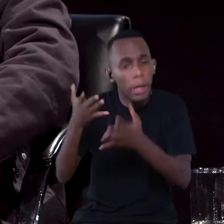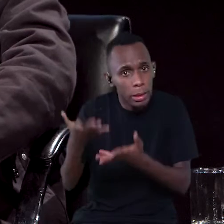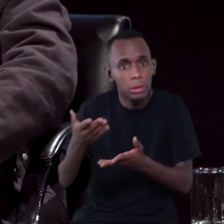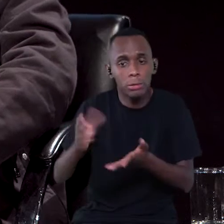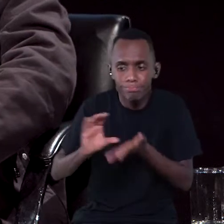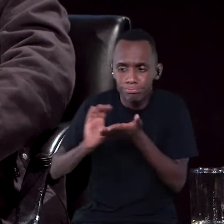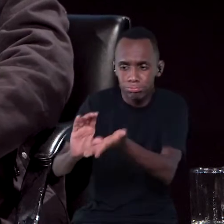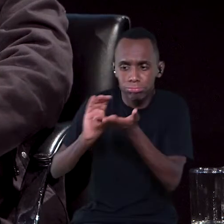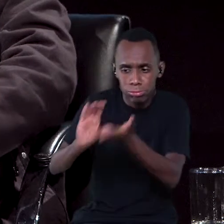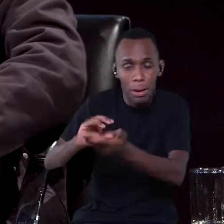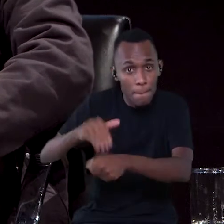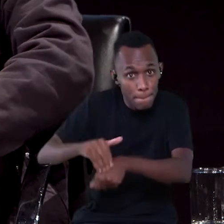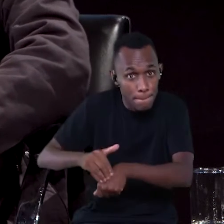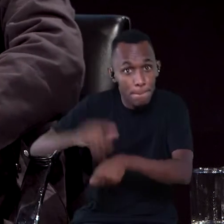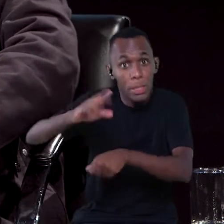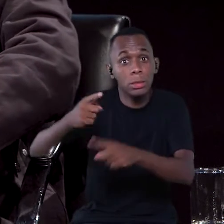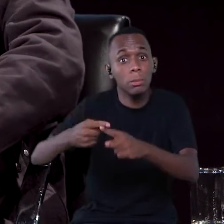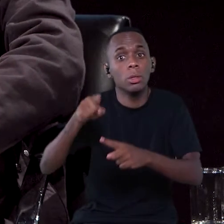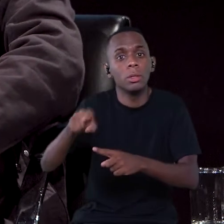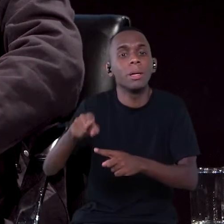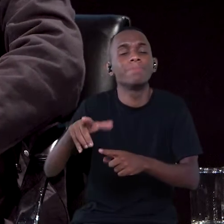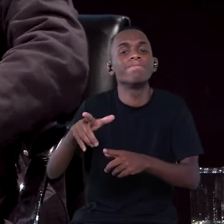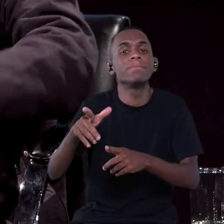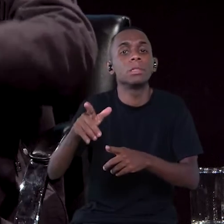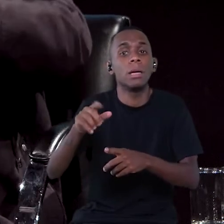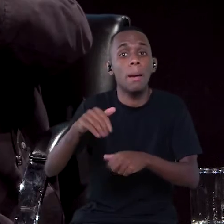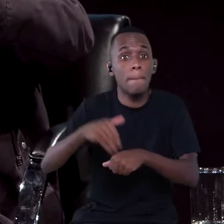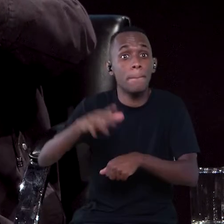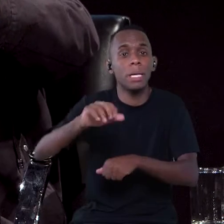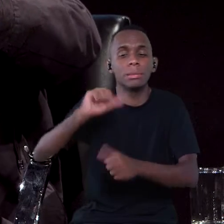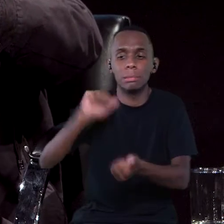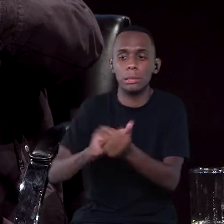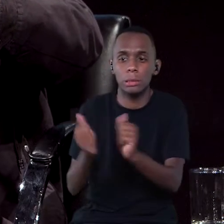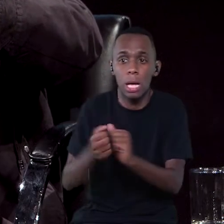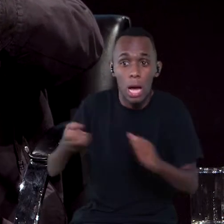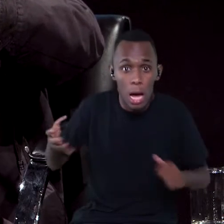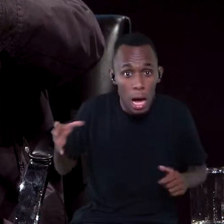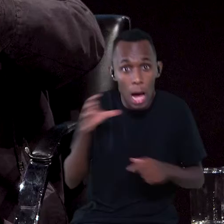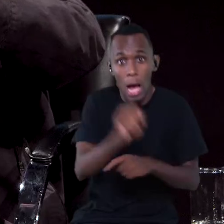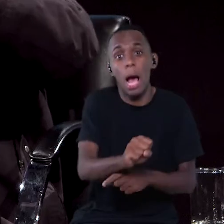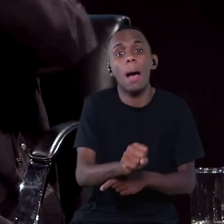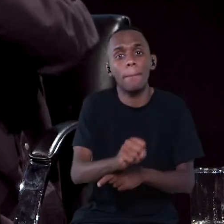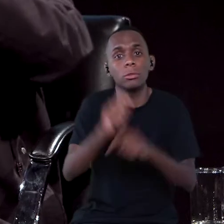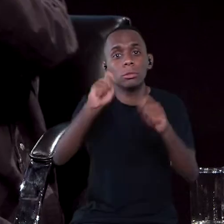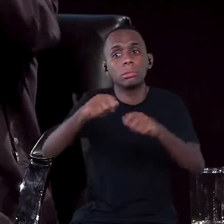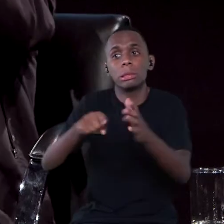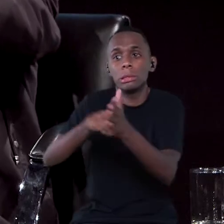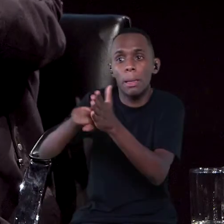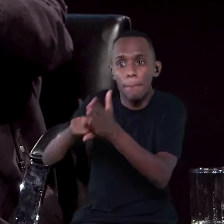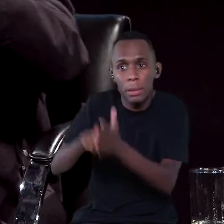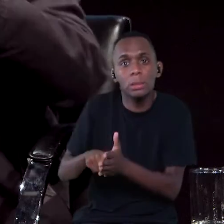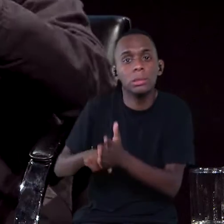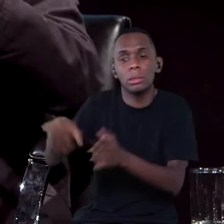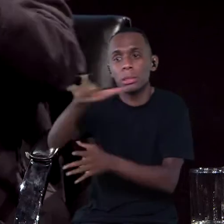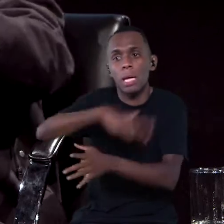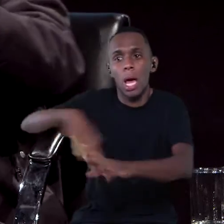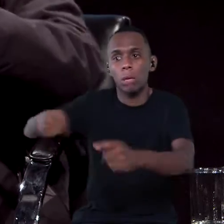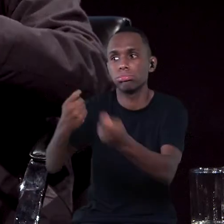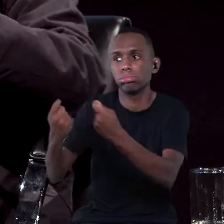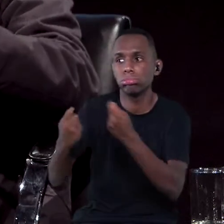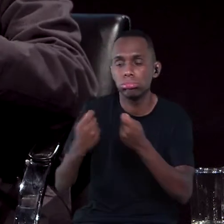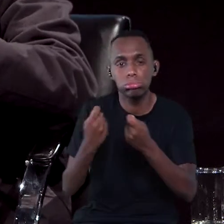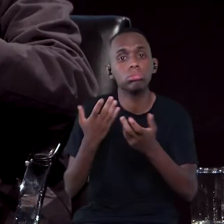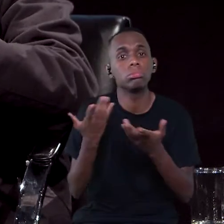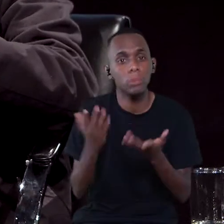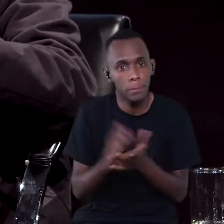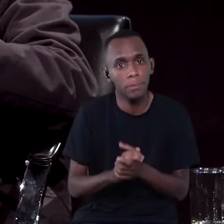mais investimento, até porque puderam se aliar, de certa maneira, mais rapidamente com a disposição das suas pesquisas no mercado.